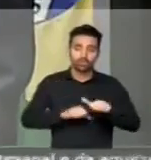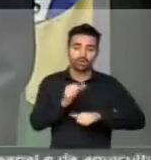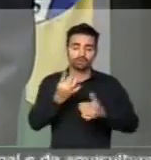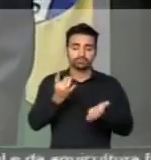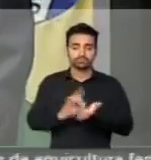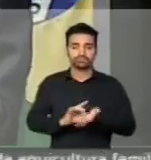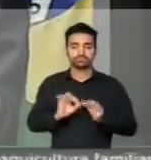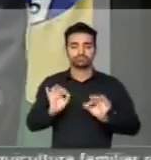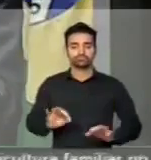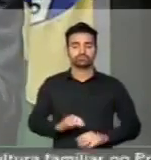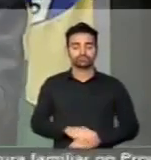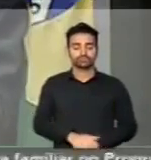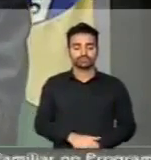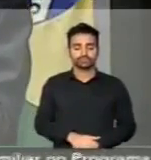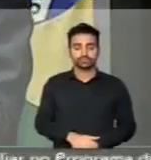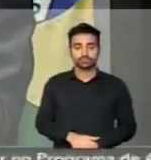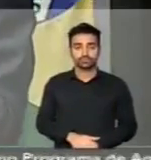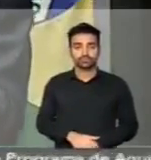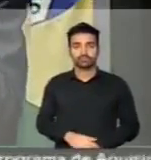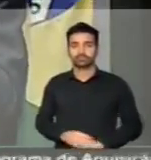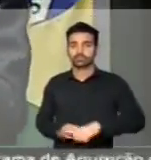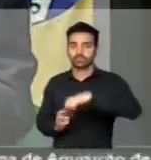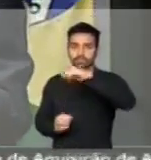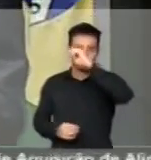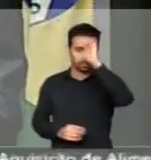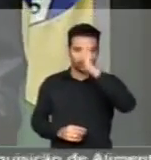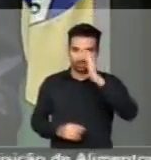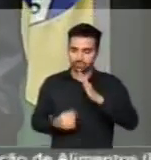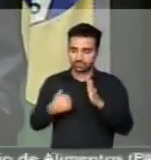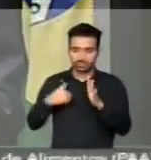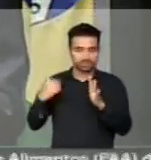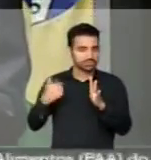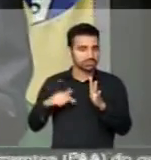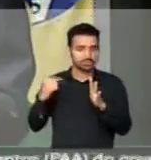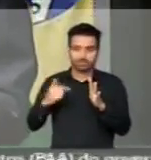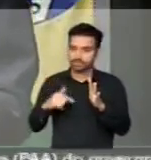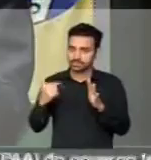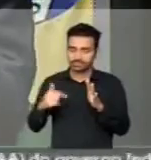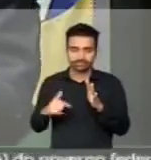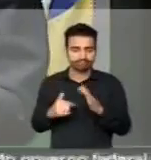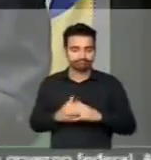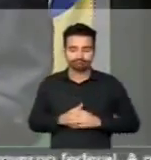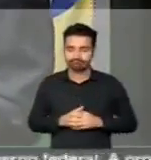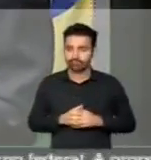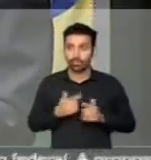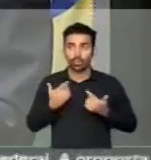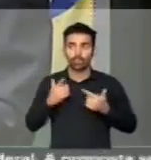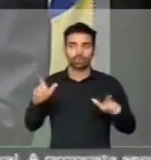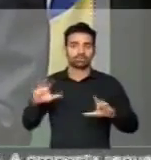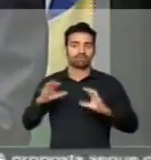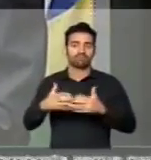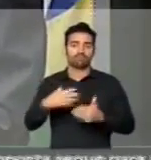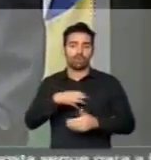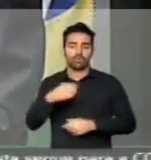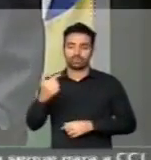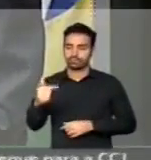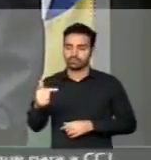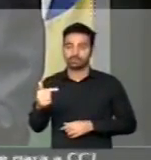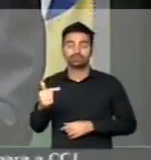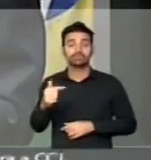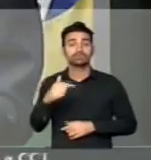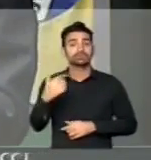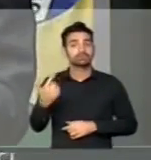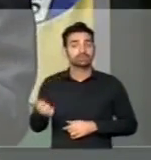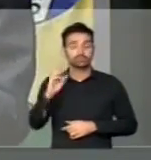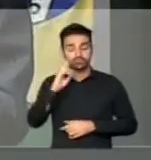comece. O Brasil não tem alternativas. Acima de tudo, senhor